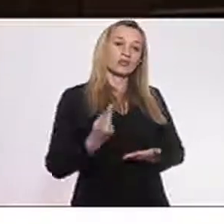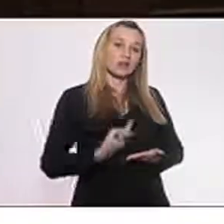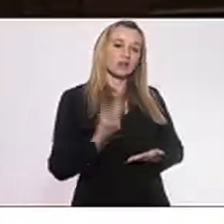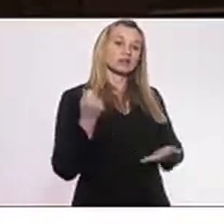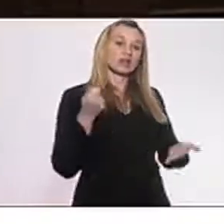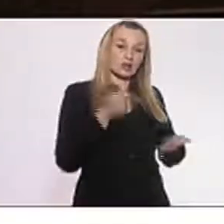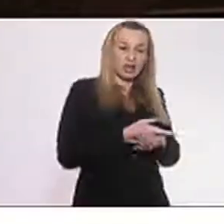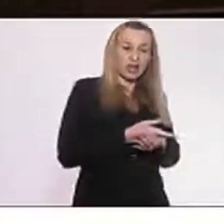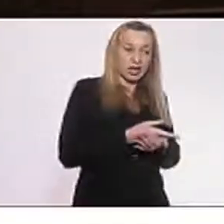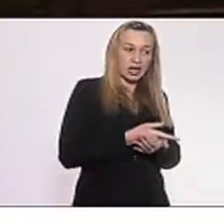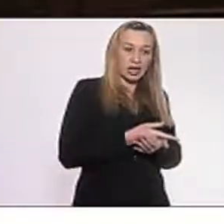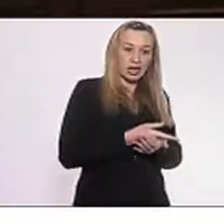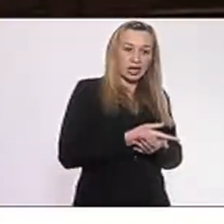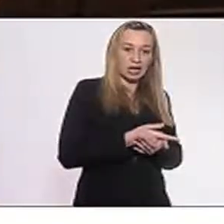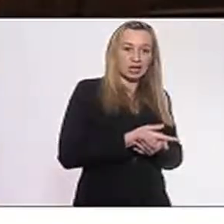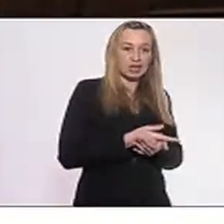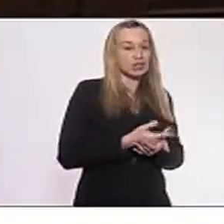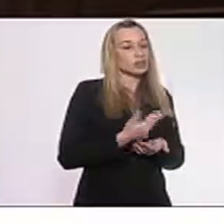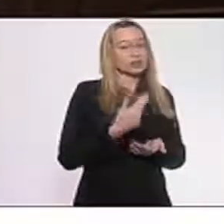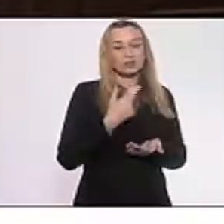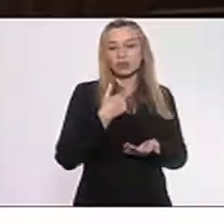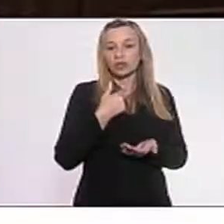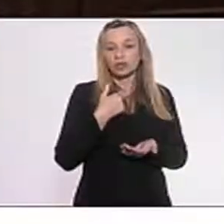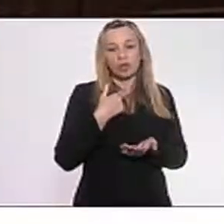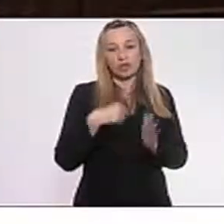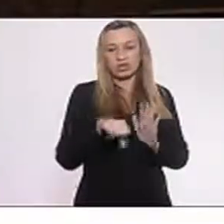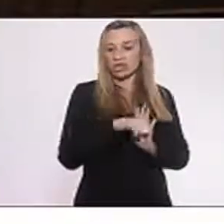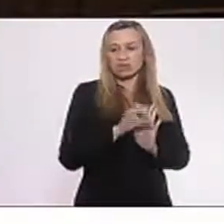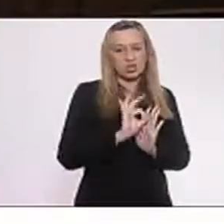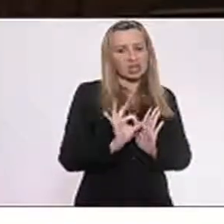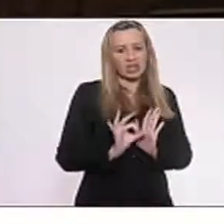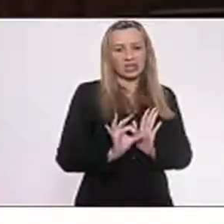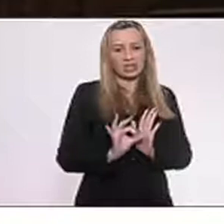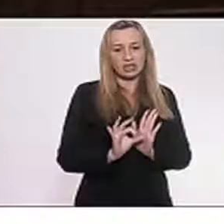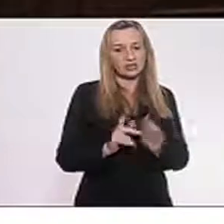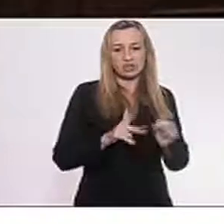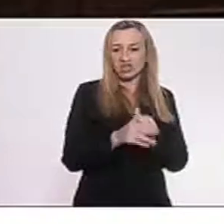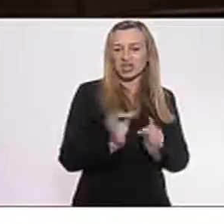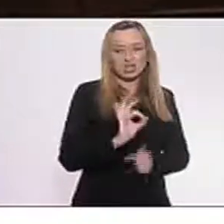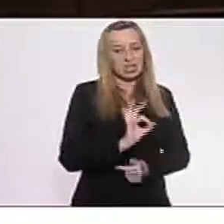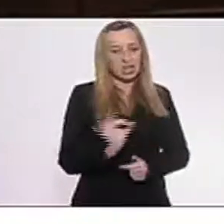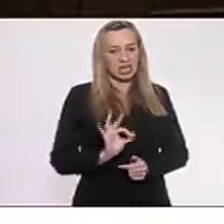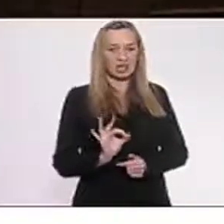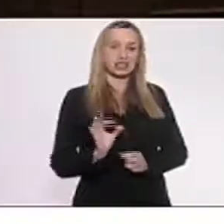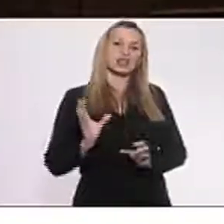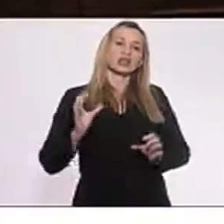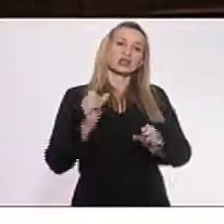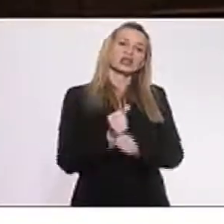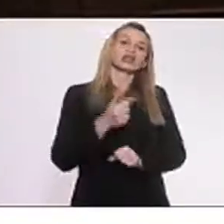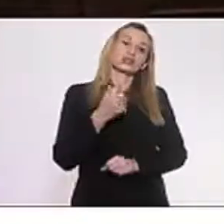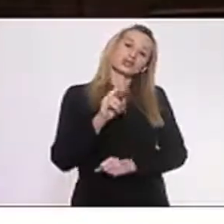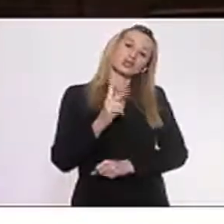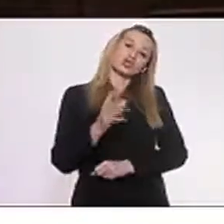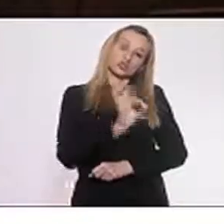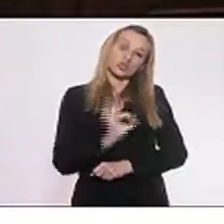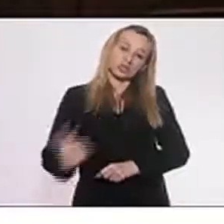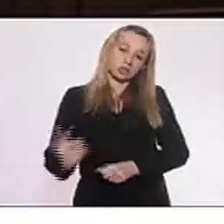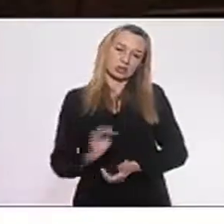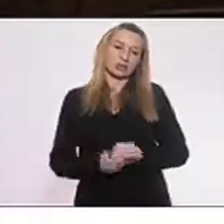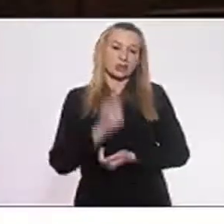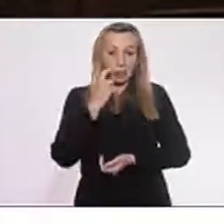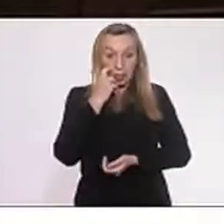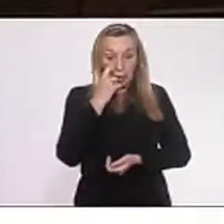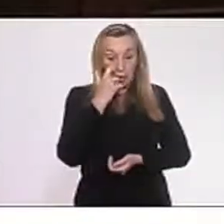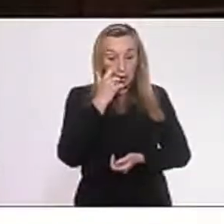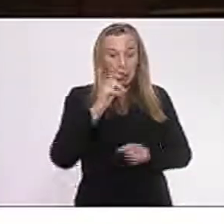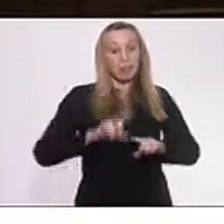de exercícios anteriores, não pode ser penalizado e não pode ser prejudicado na contabilização dos 2% constitucionais.